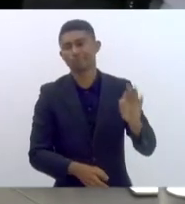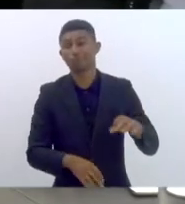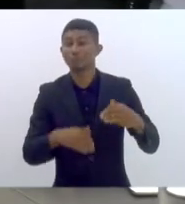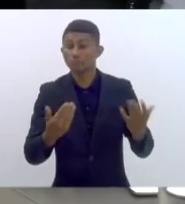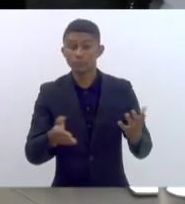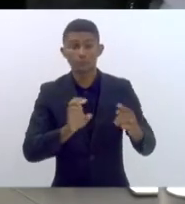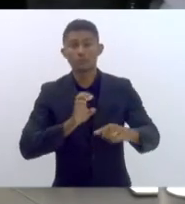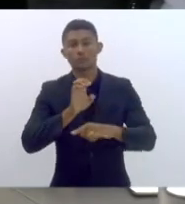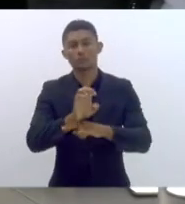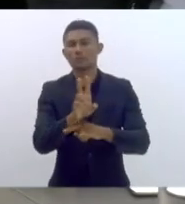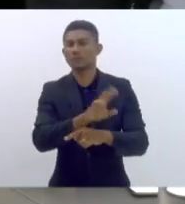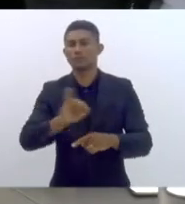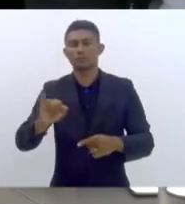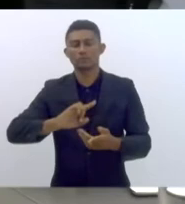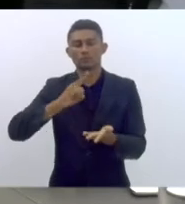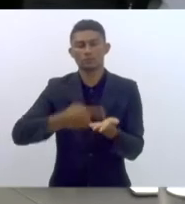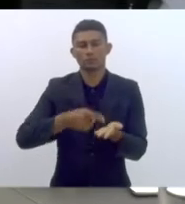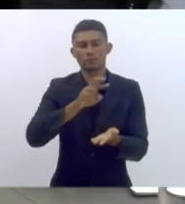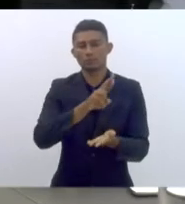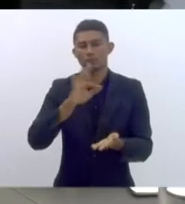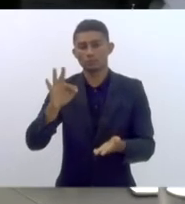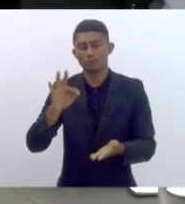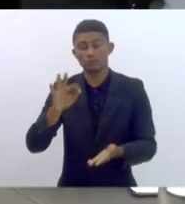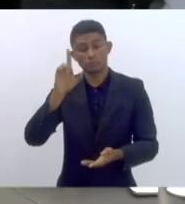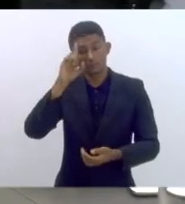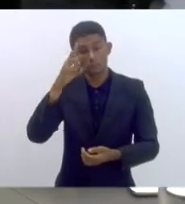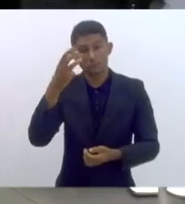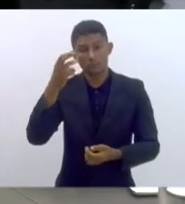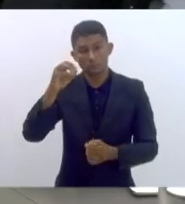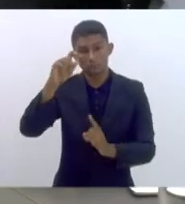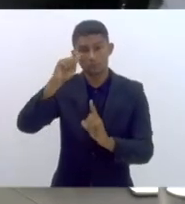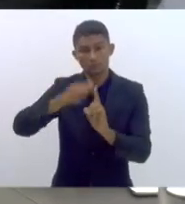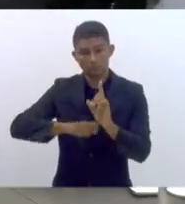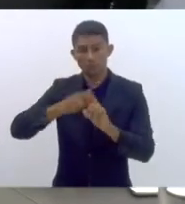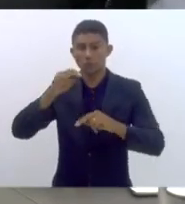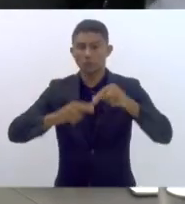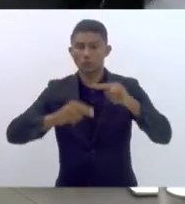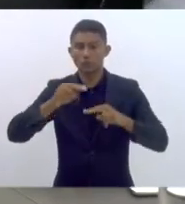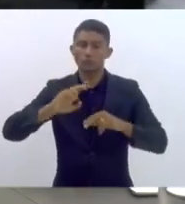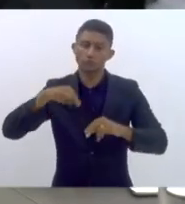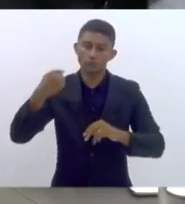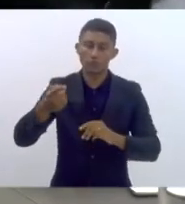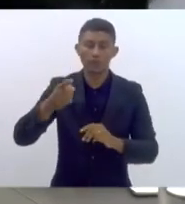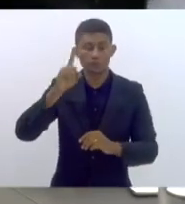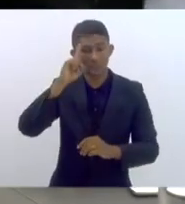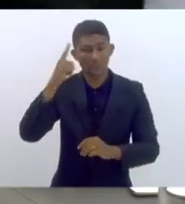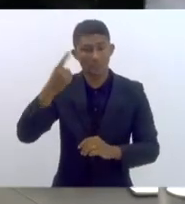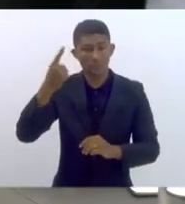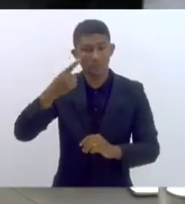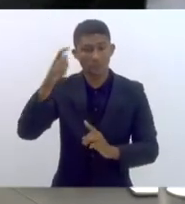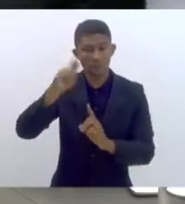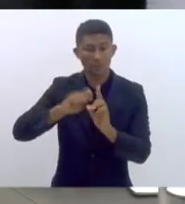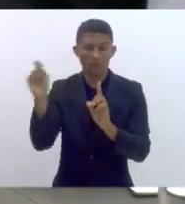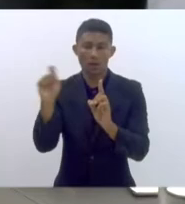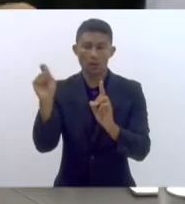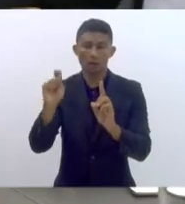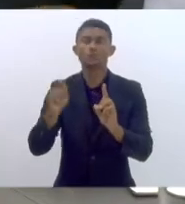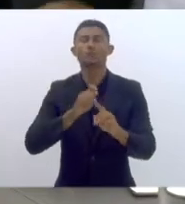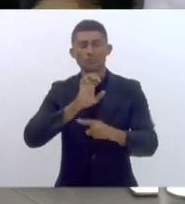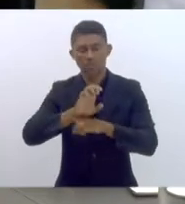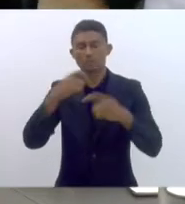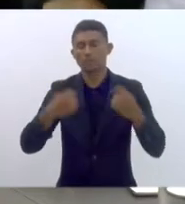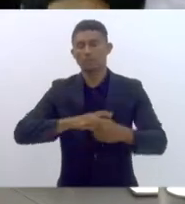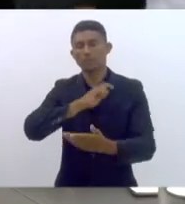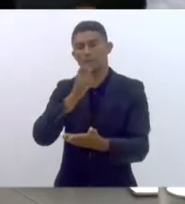ter o regime homologado a partir de 30 de junho, e a partir de 1º de agosto, o Estado tem que iniciar o pagamento do artigo